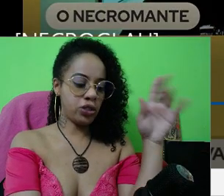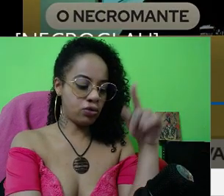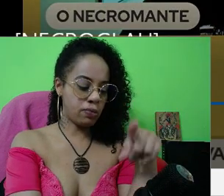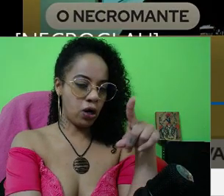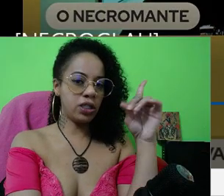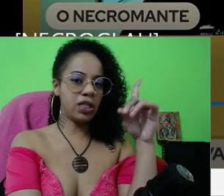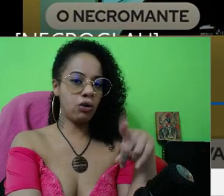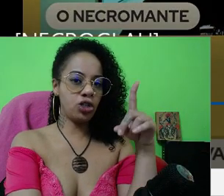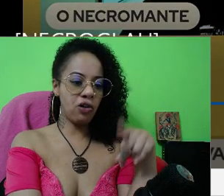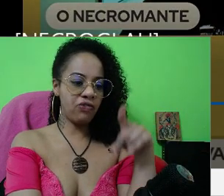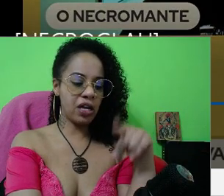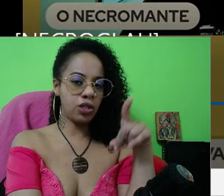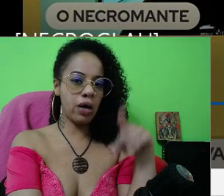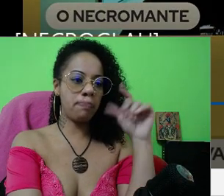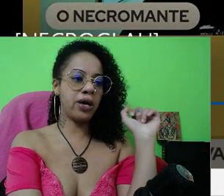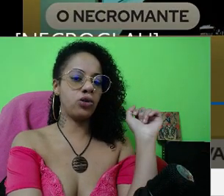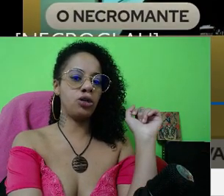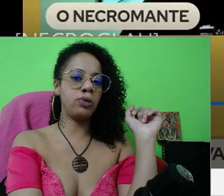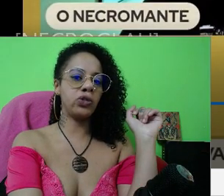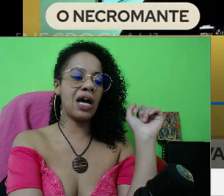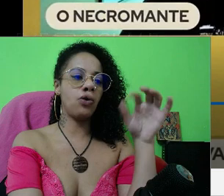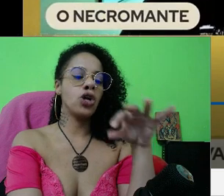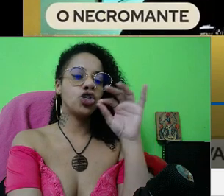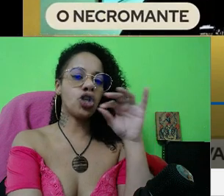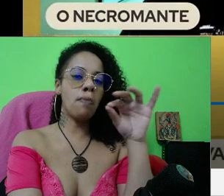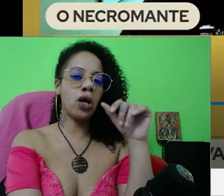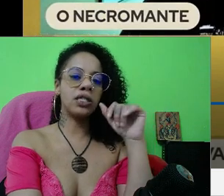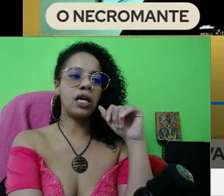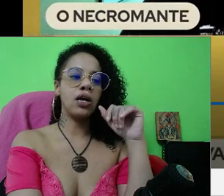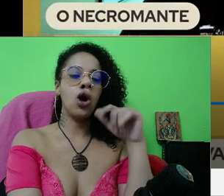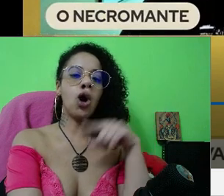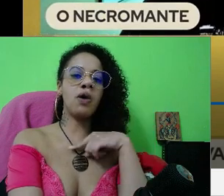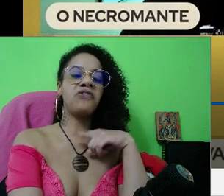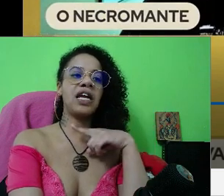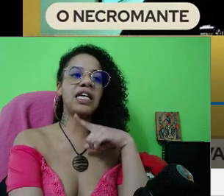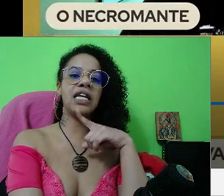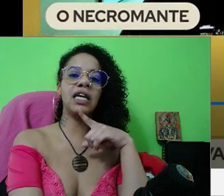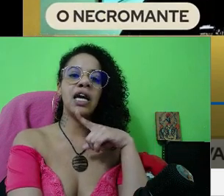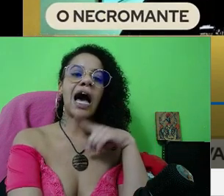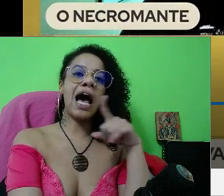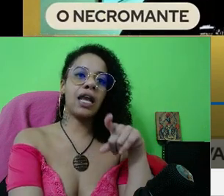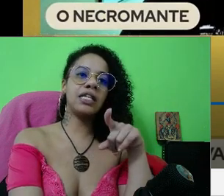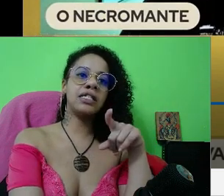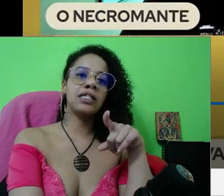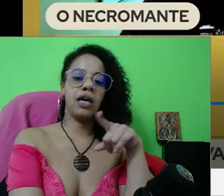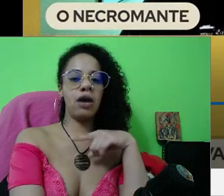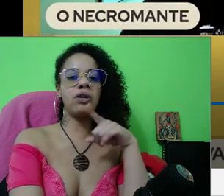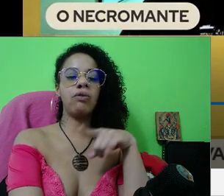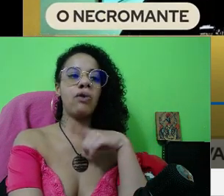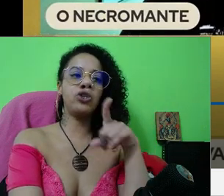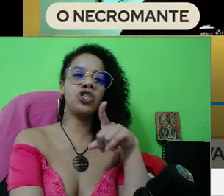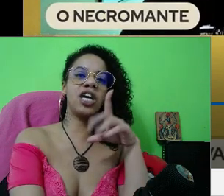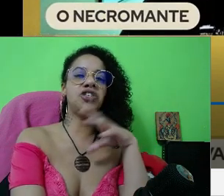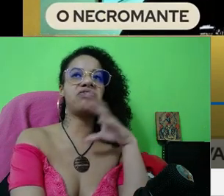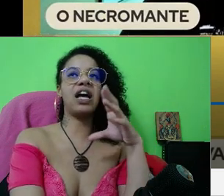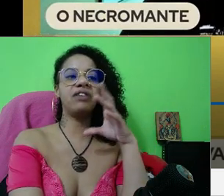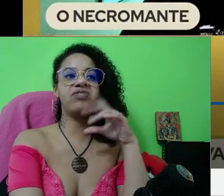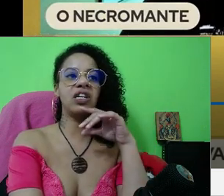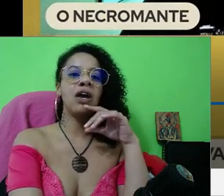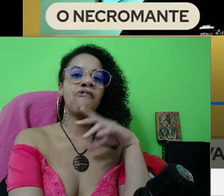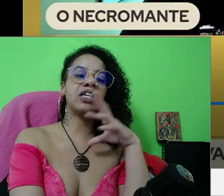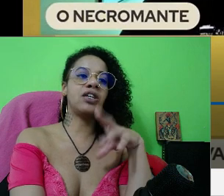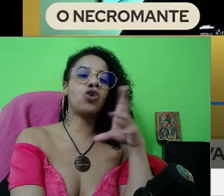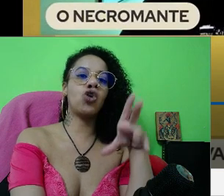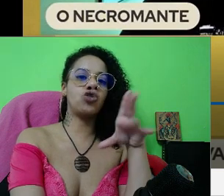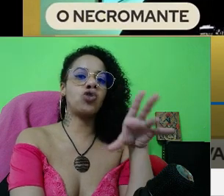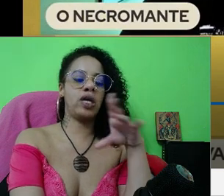pois tu mostra onde que eu falei que tu é apoiador de bolsonaro só mostra ou eu falei que elas eu não né um monte de gente